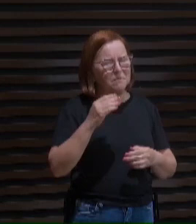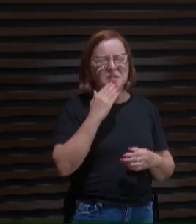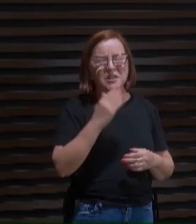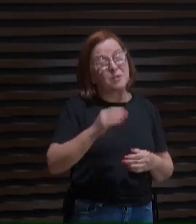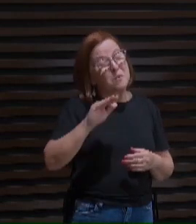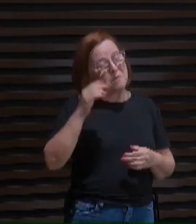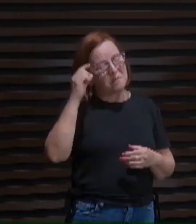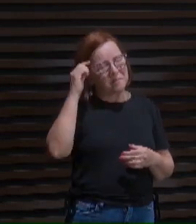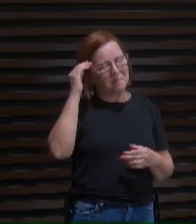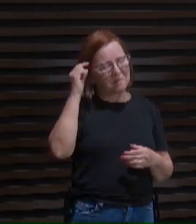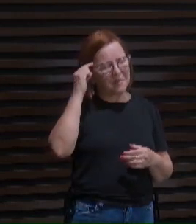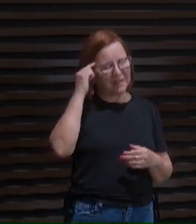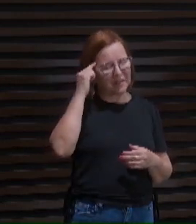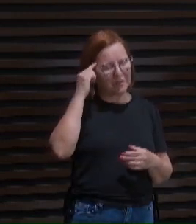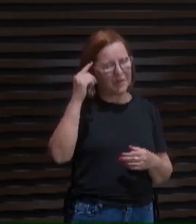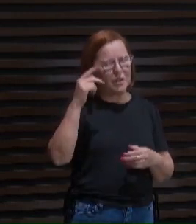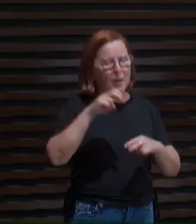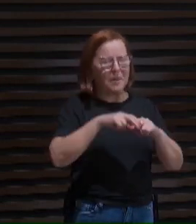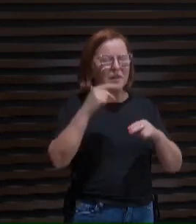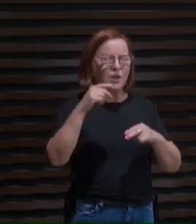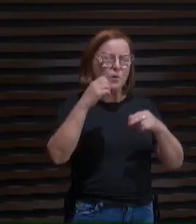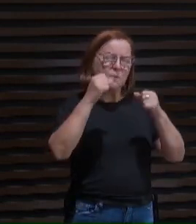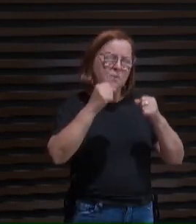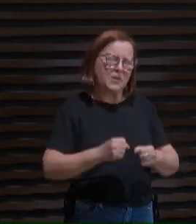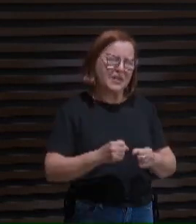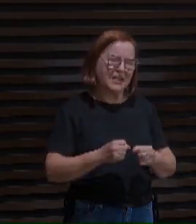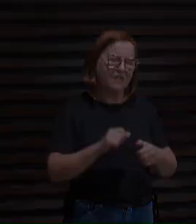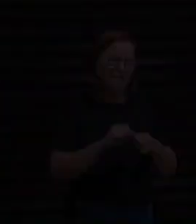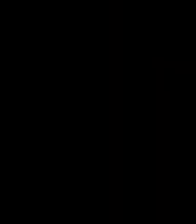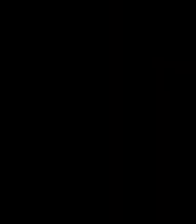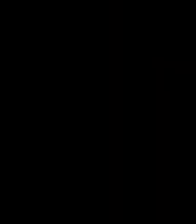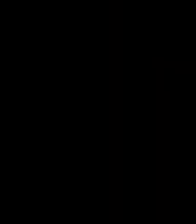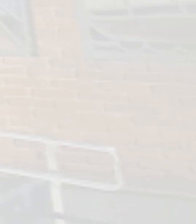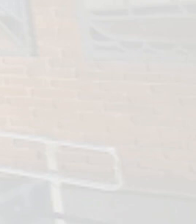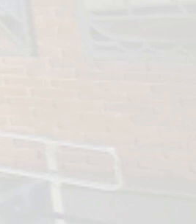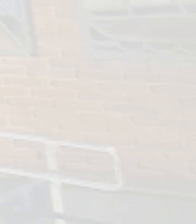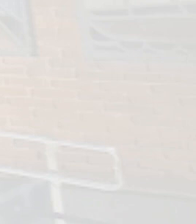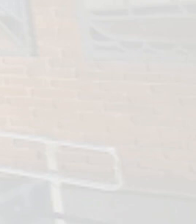próprio poder que opera em nós, por nós e através de nós. Amém.